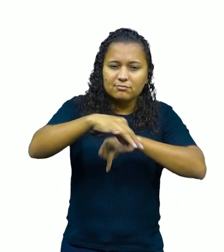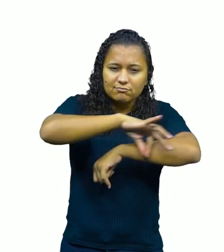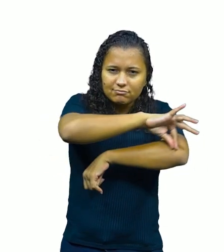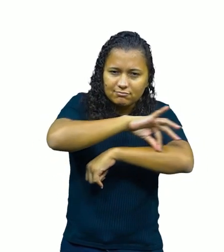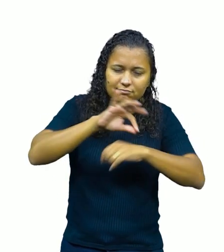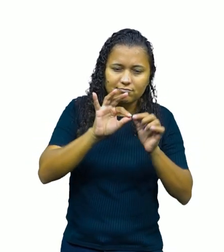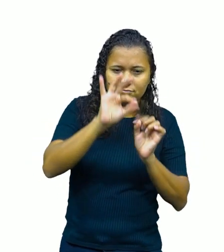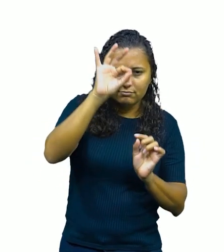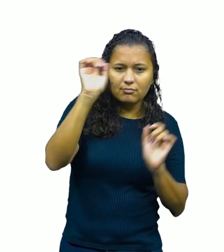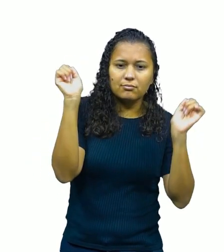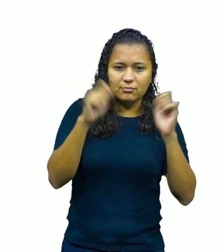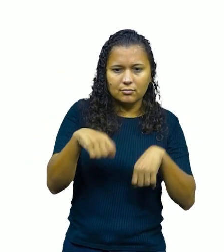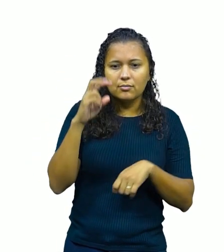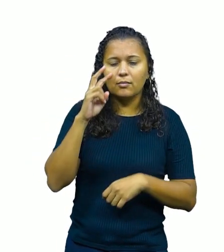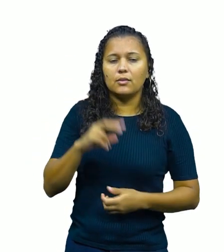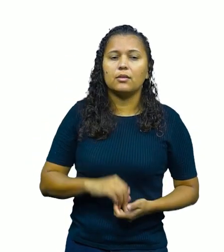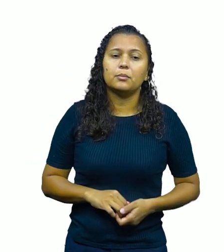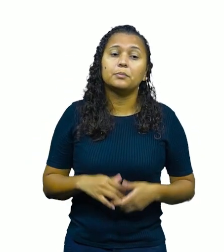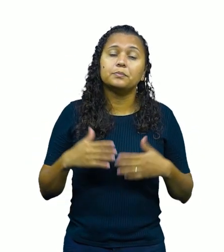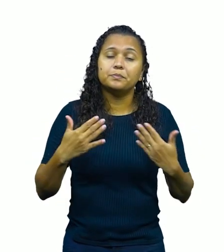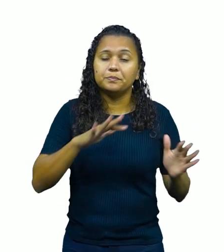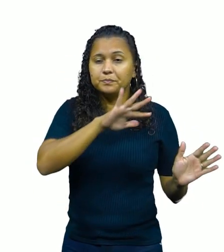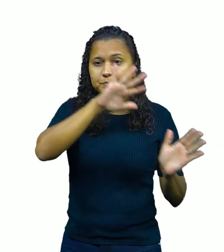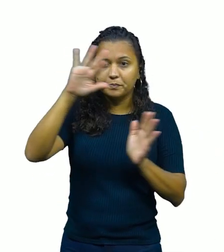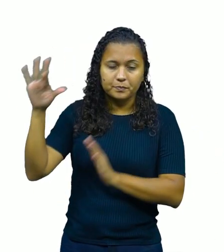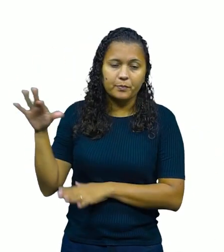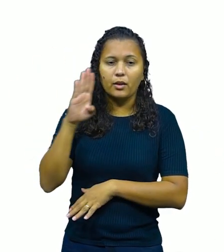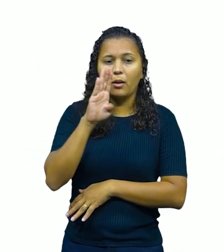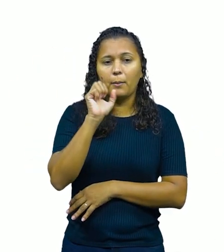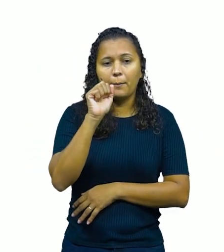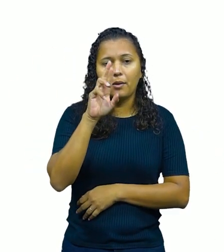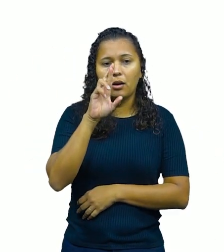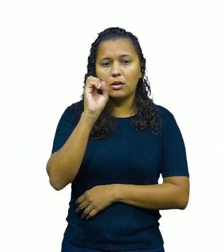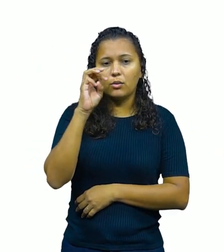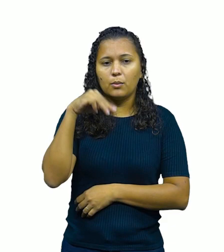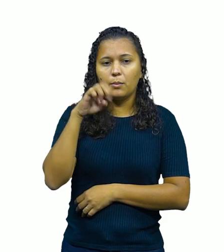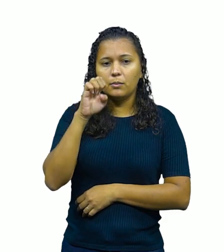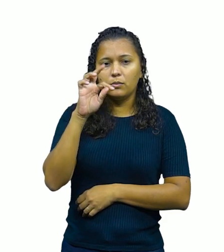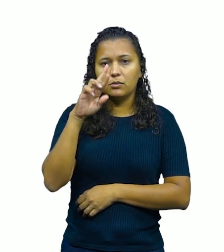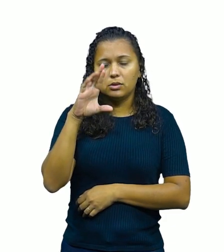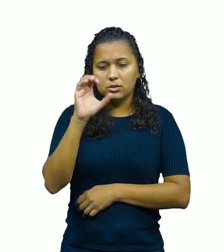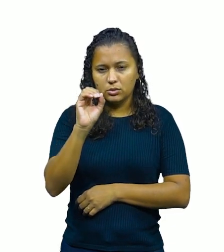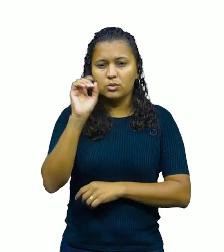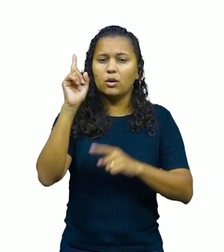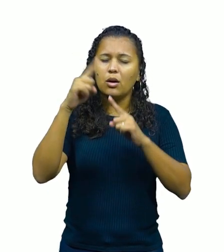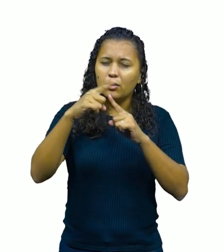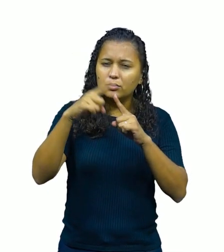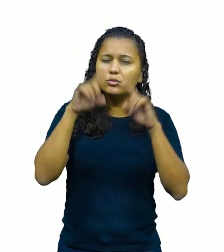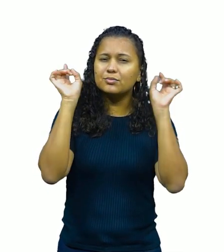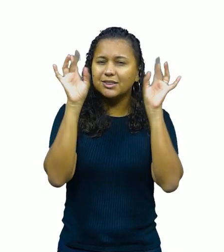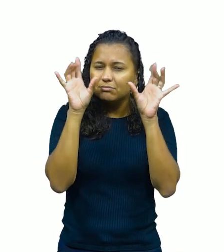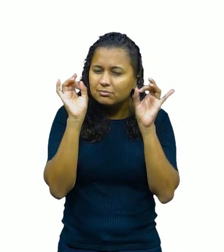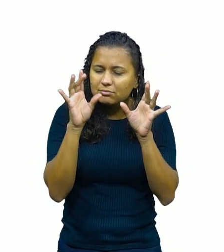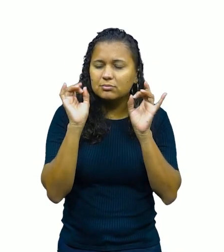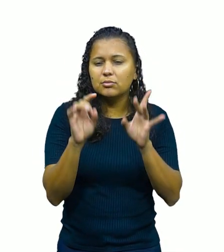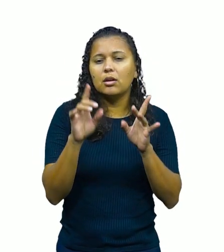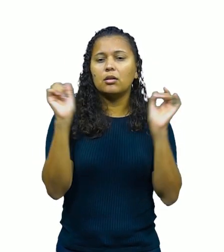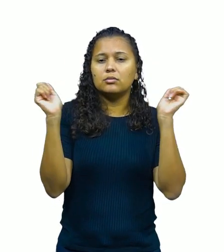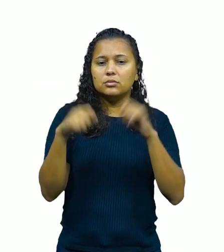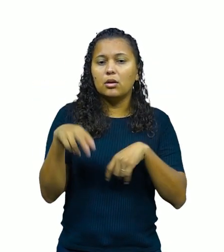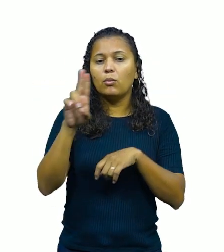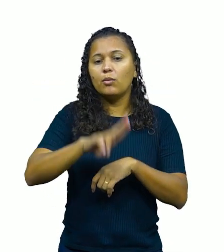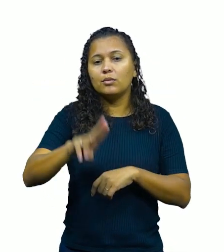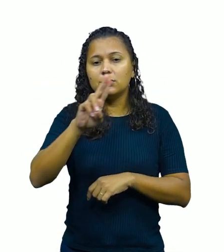sua leitura. Barômetro. O barômetro é um tipo de instrumento especial, ele